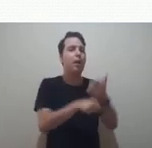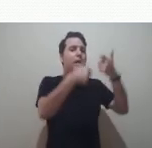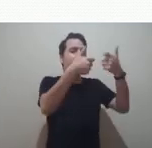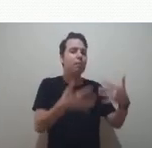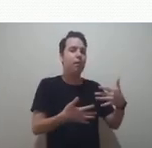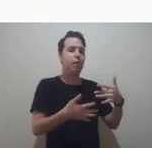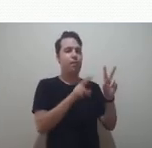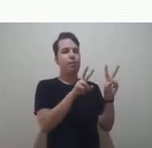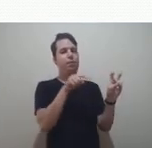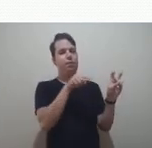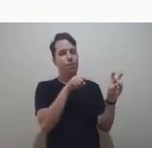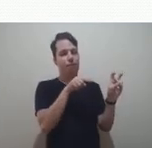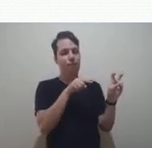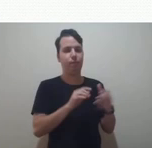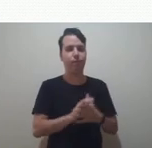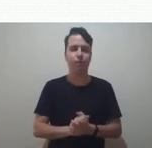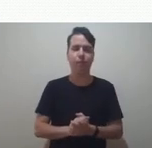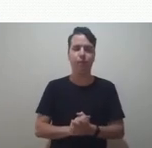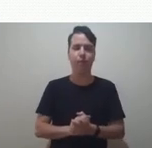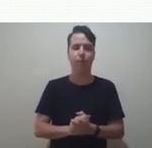raras as disciplinas que abordam esse tema.